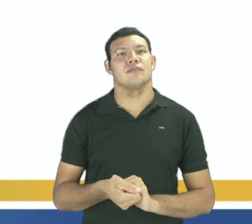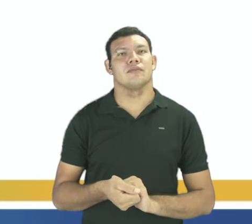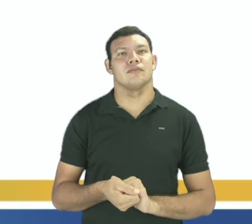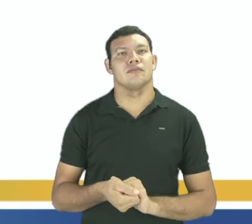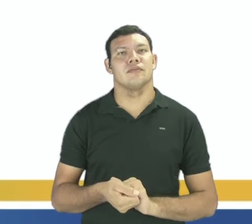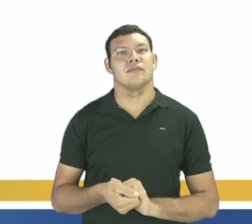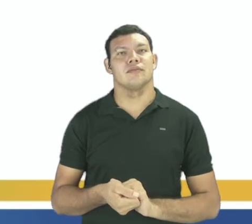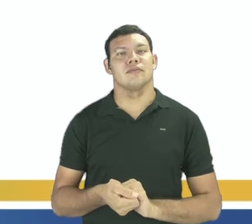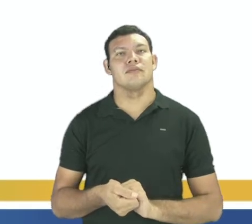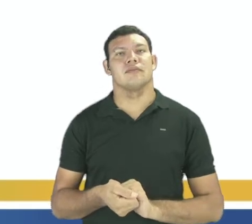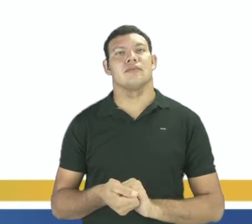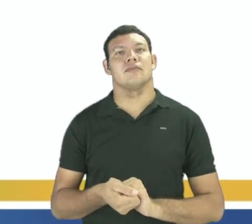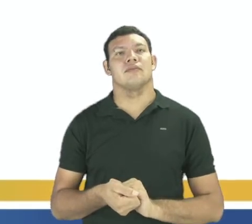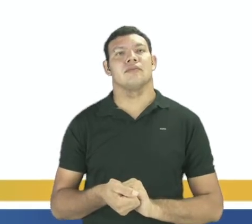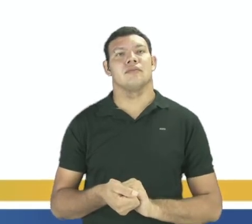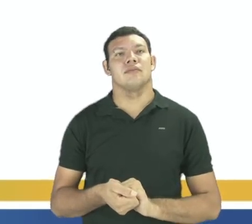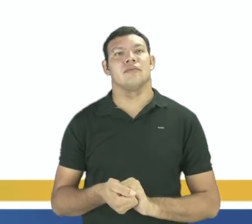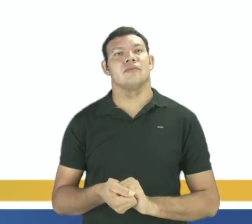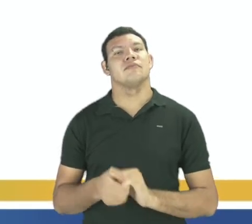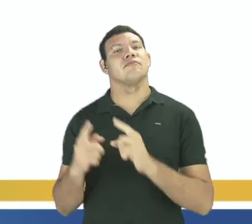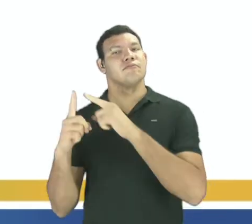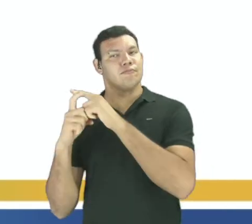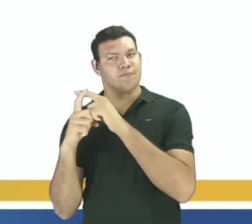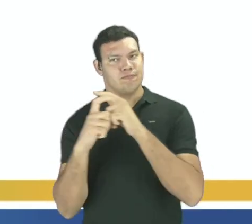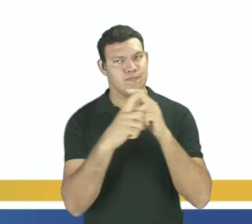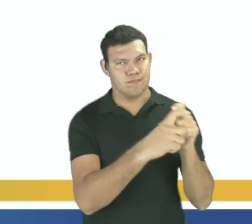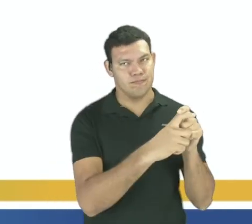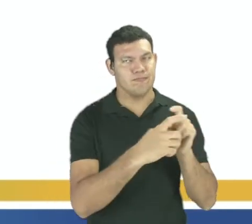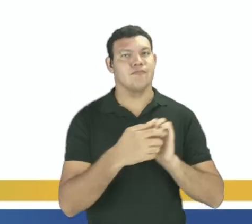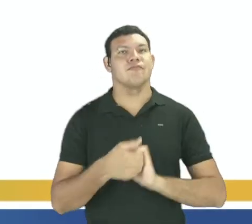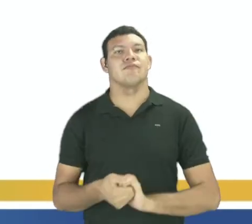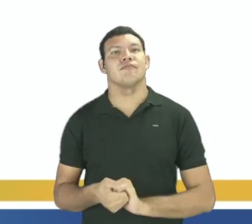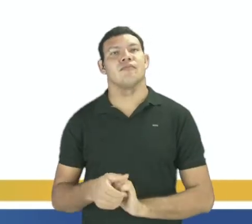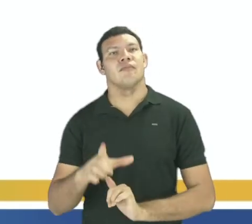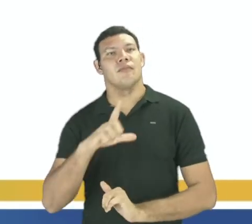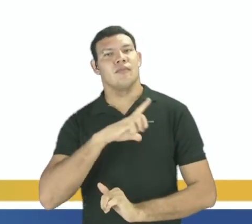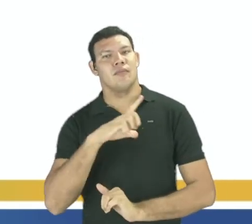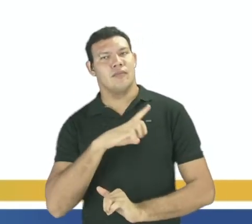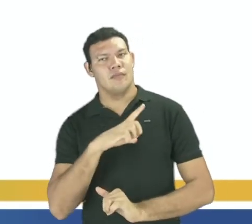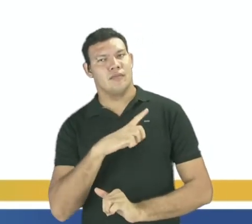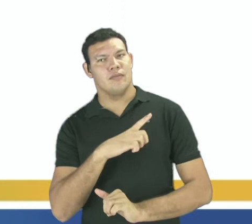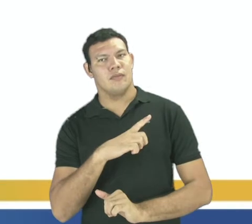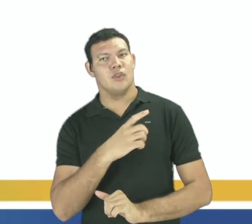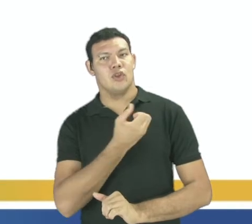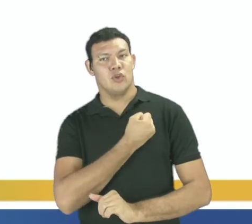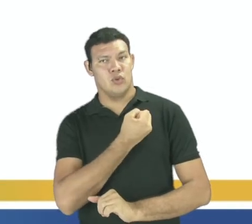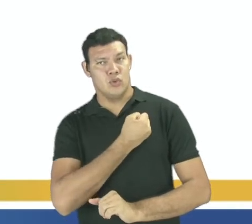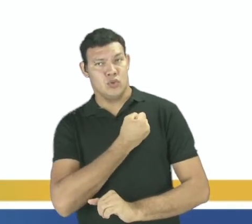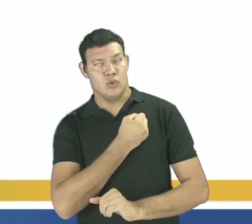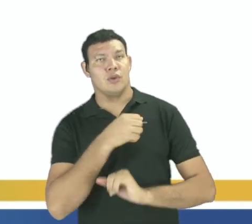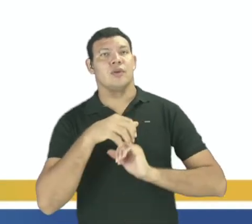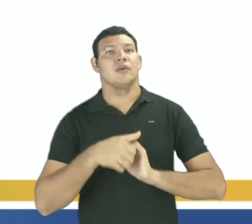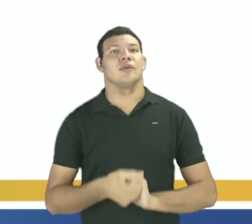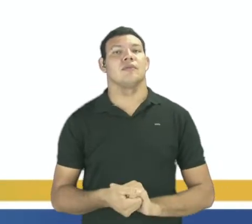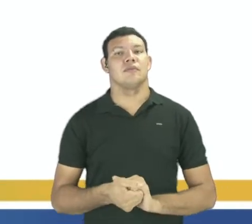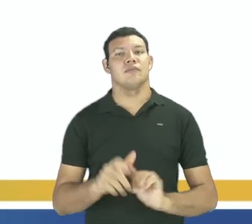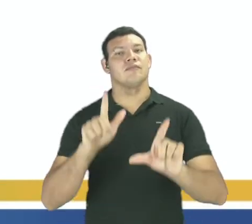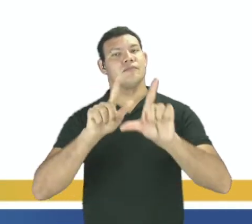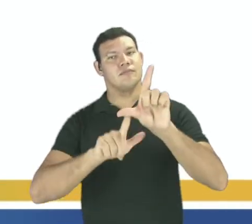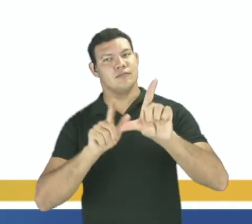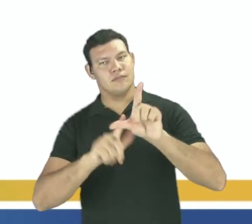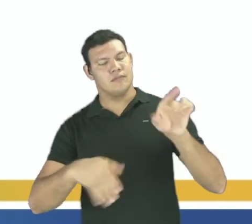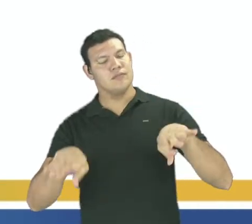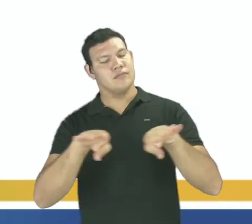Ou seja, observe que isso é um polinômio, tá? Nós temos aí os coeficientes, a parte literal, e nós